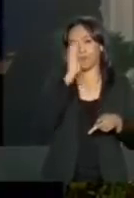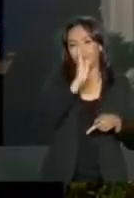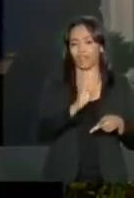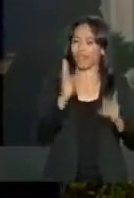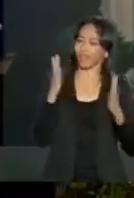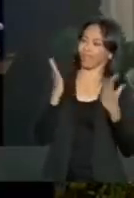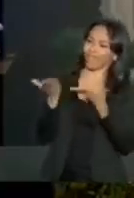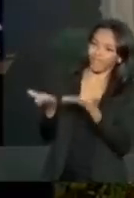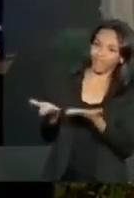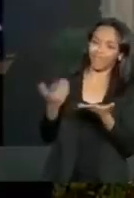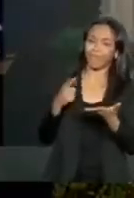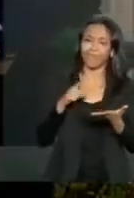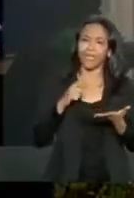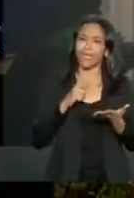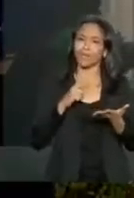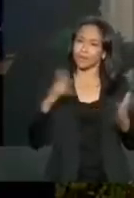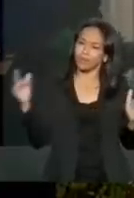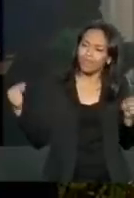coisa em comum.